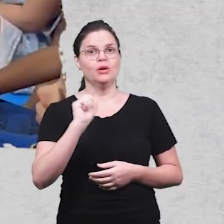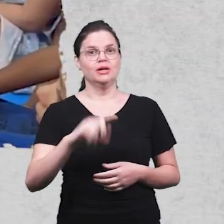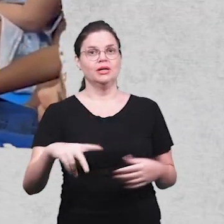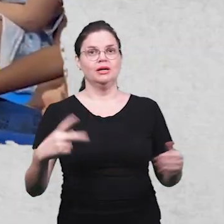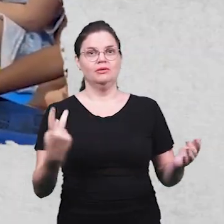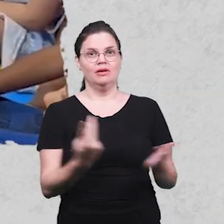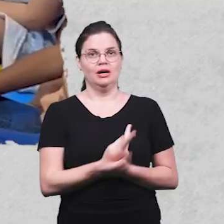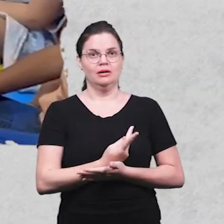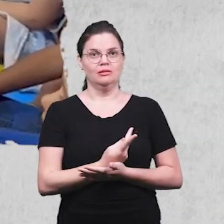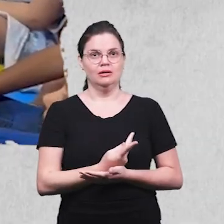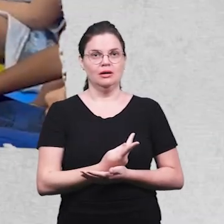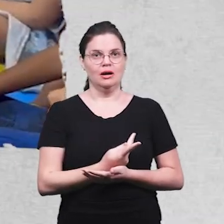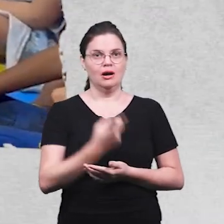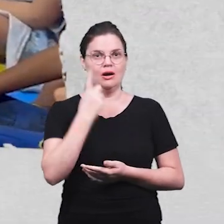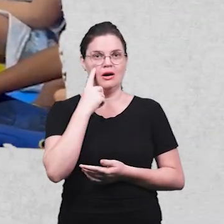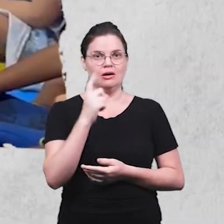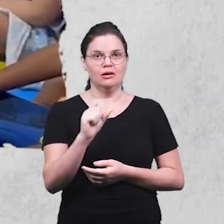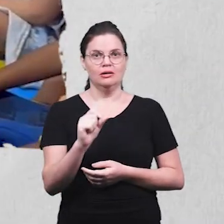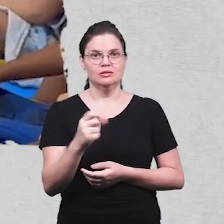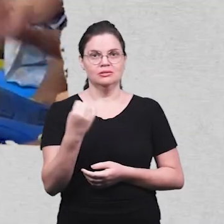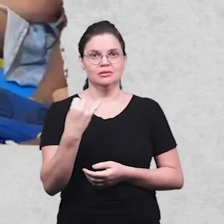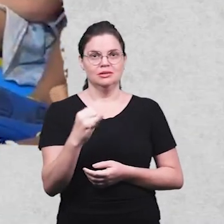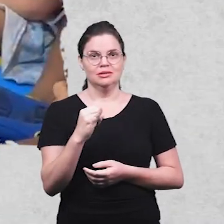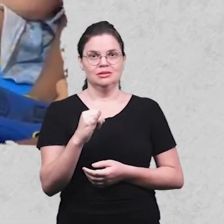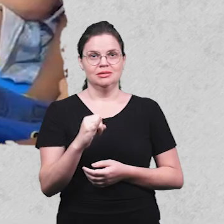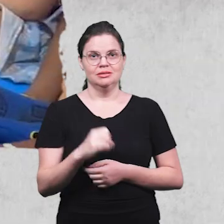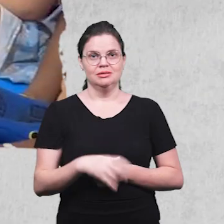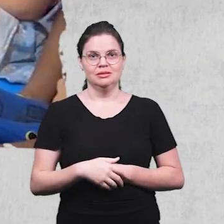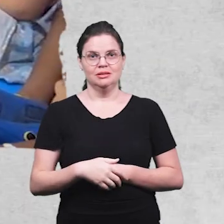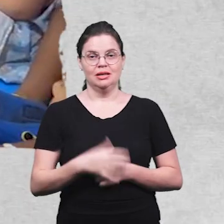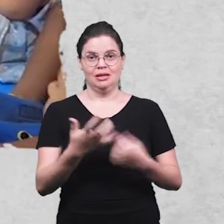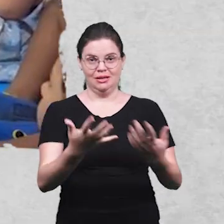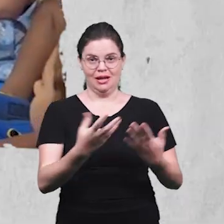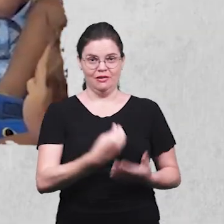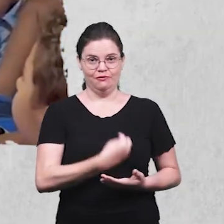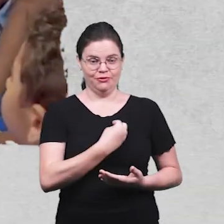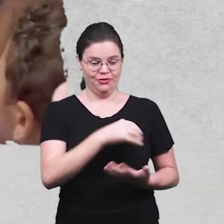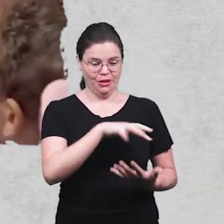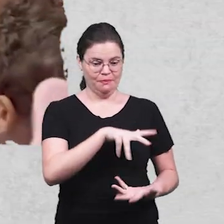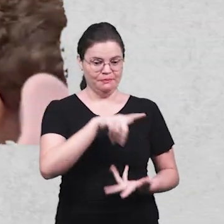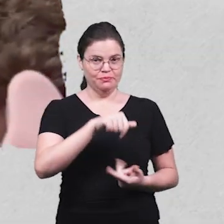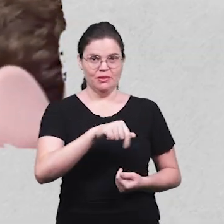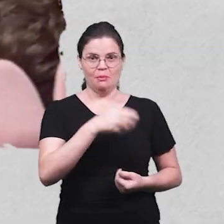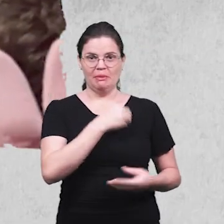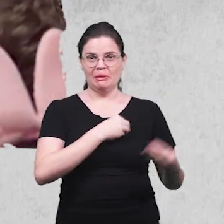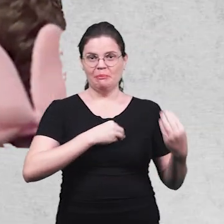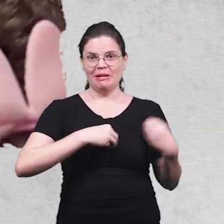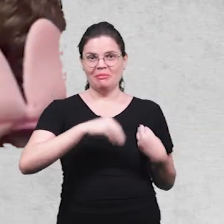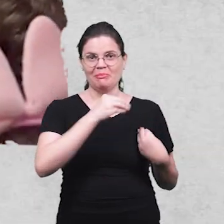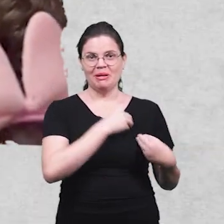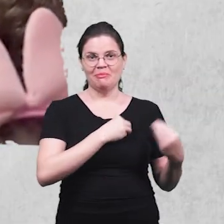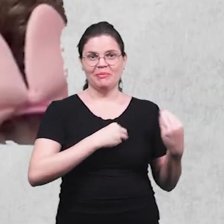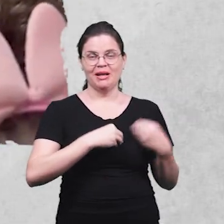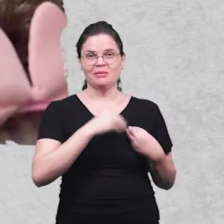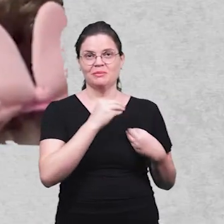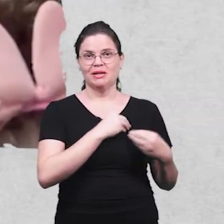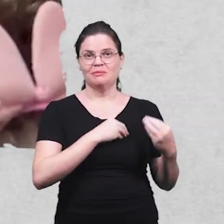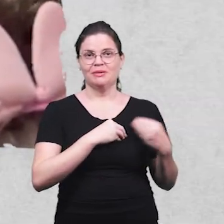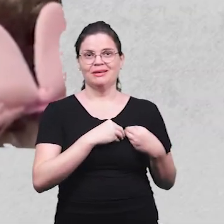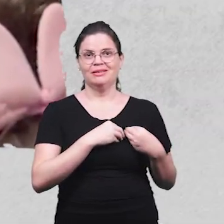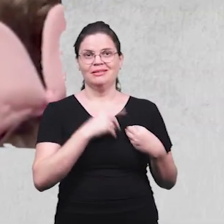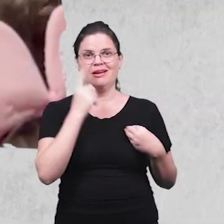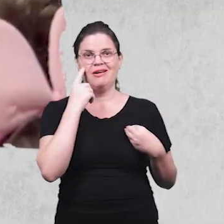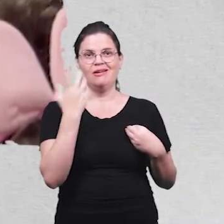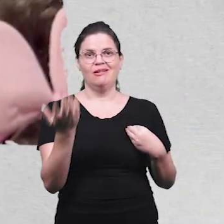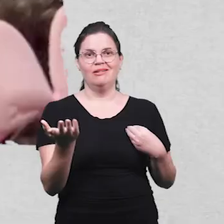hein? Quando a pessoa, ó, quer viver num mundo assim, aceitando o pecado no coração, olha